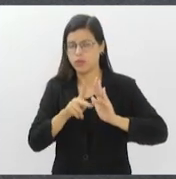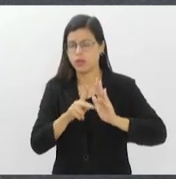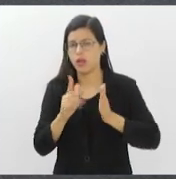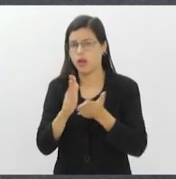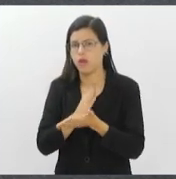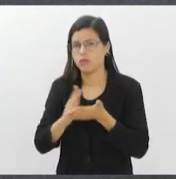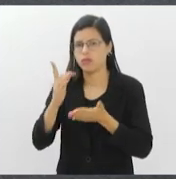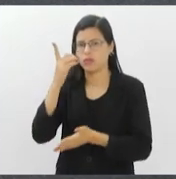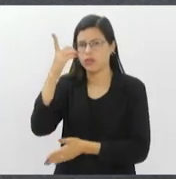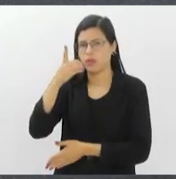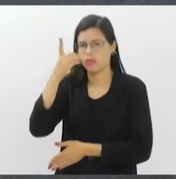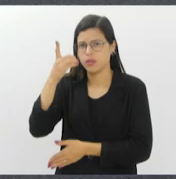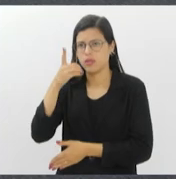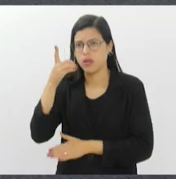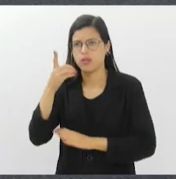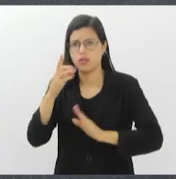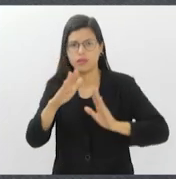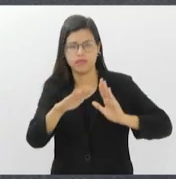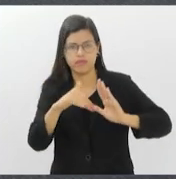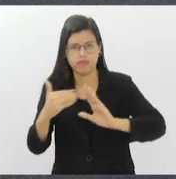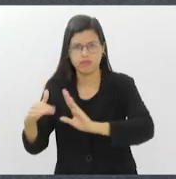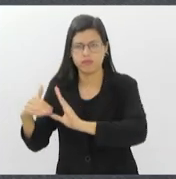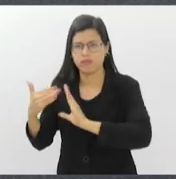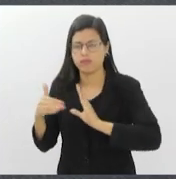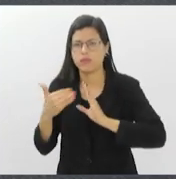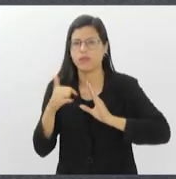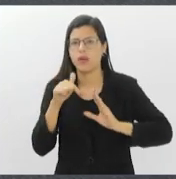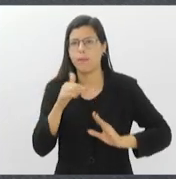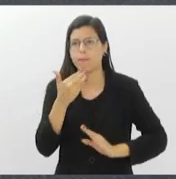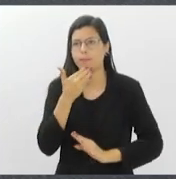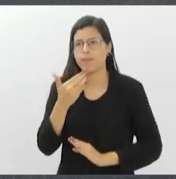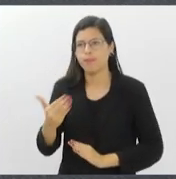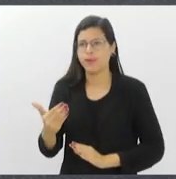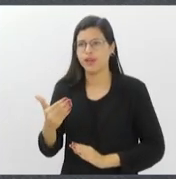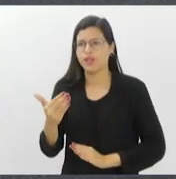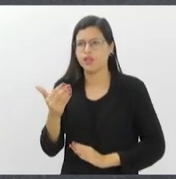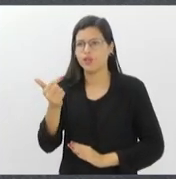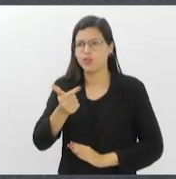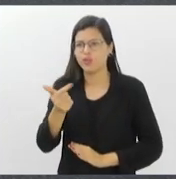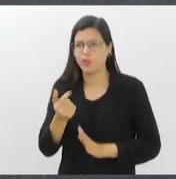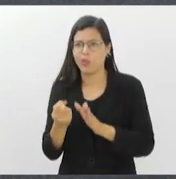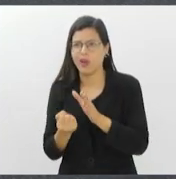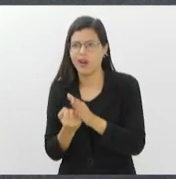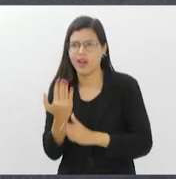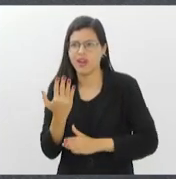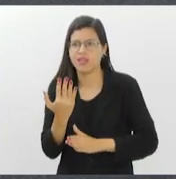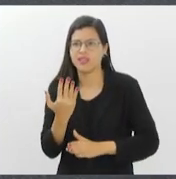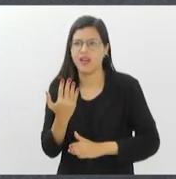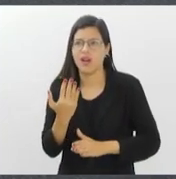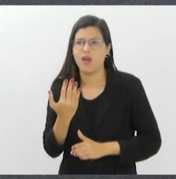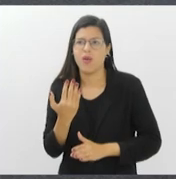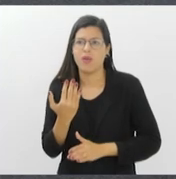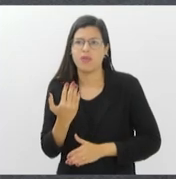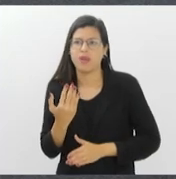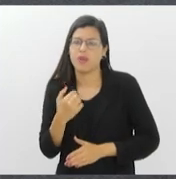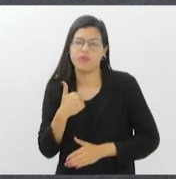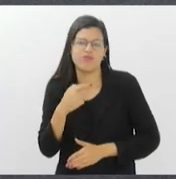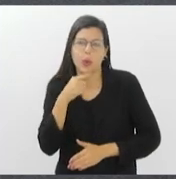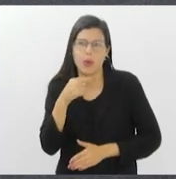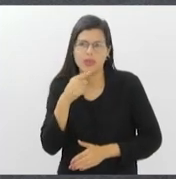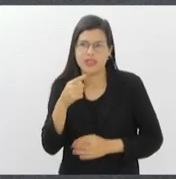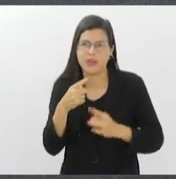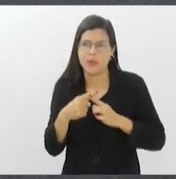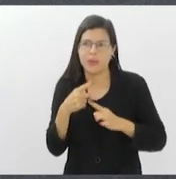deputados já me mandaram mensagem pedindo coautoria do projeto. Eu, infelizmente, não consigo dar coautoria, até porque eu não